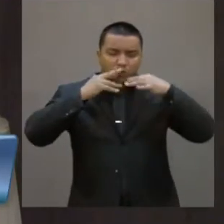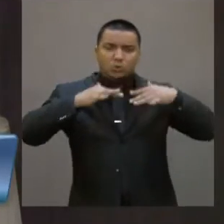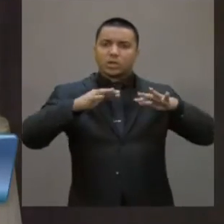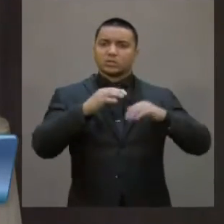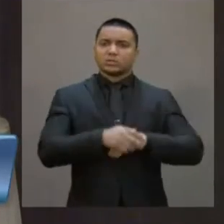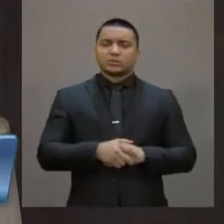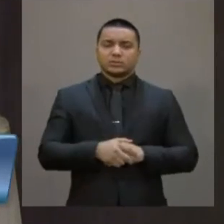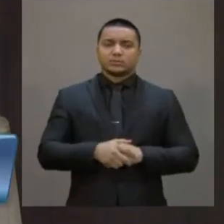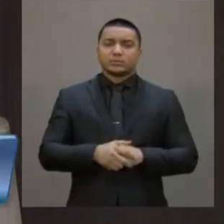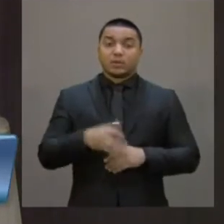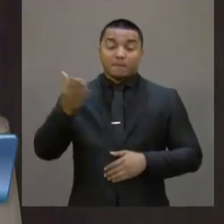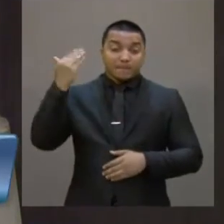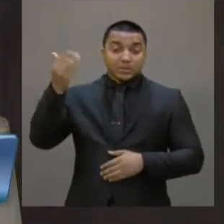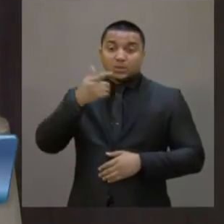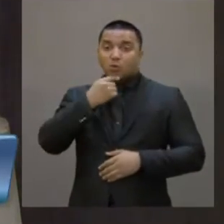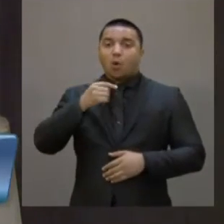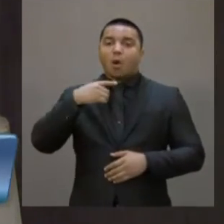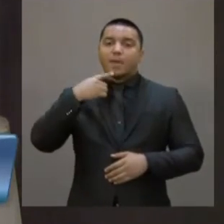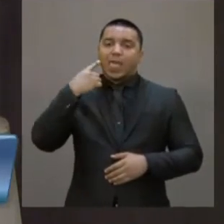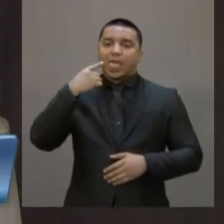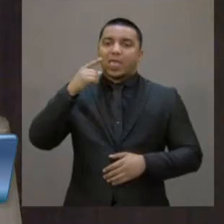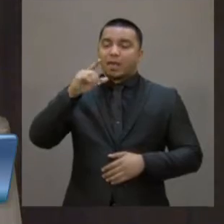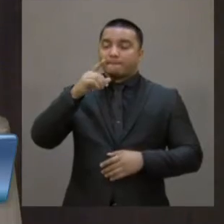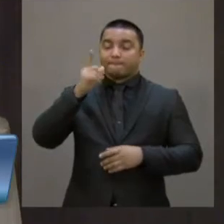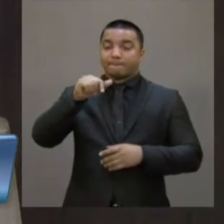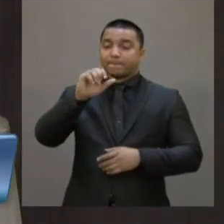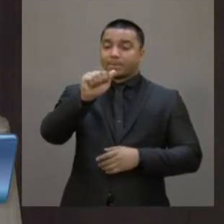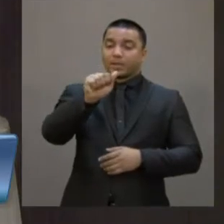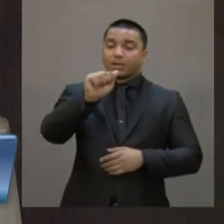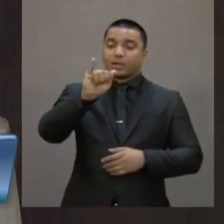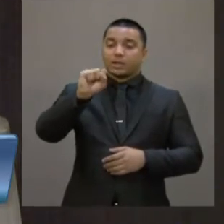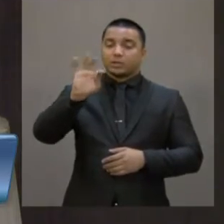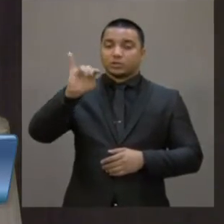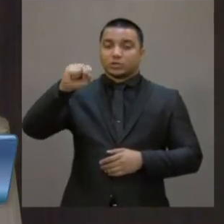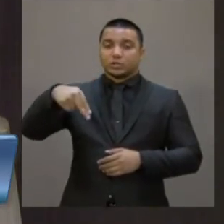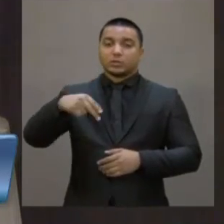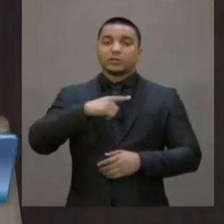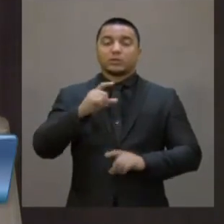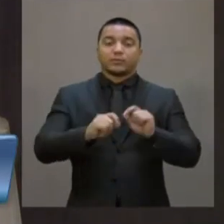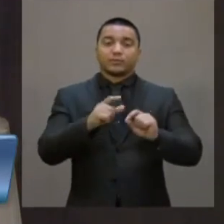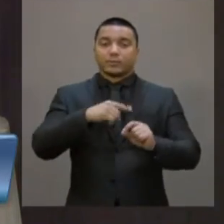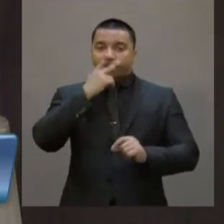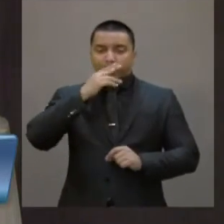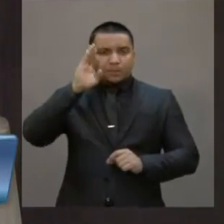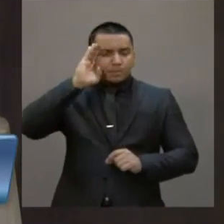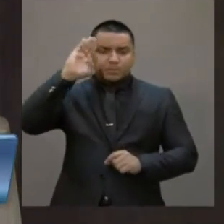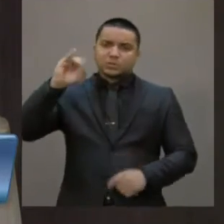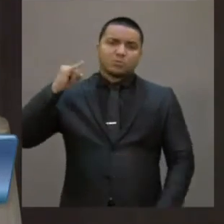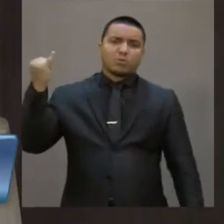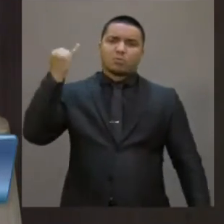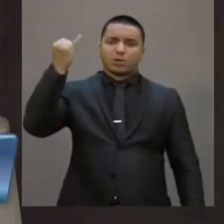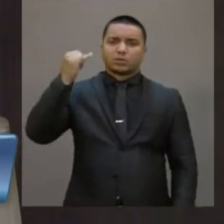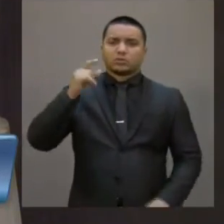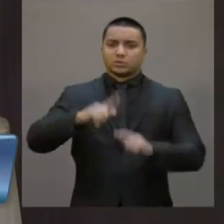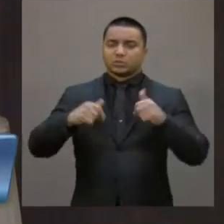Einstein dizia, inclusive, numa passagem muito bonita, que é a espécie mais importante